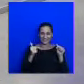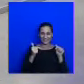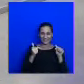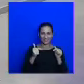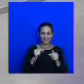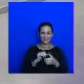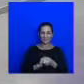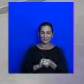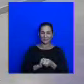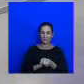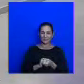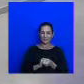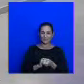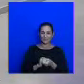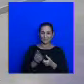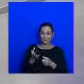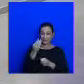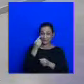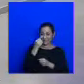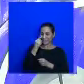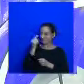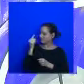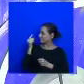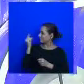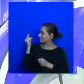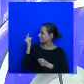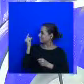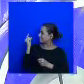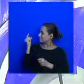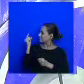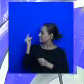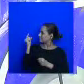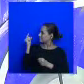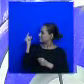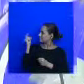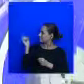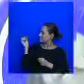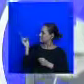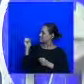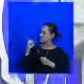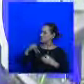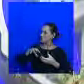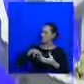sorte. Bolas posicionadas. Valendo!